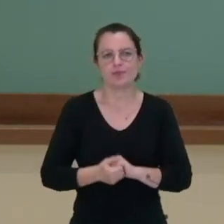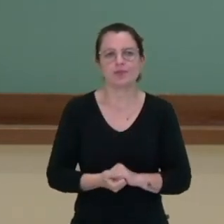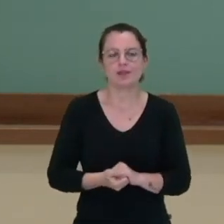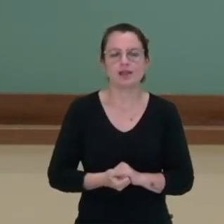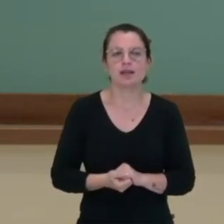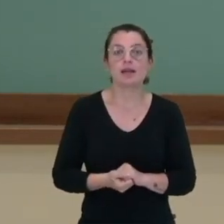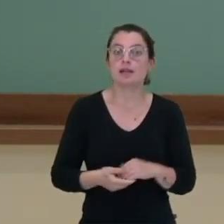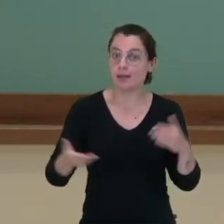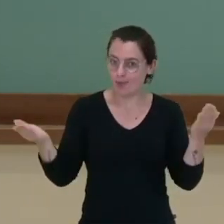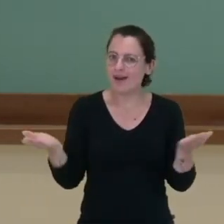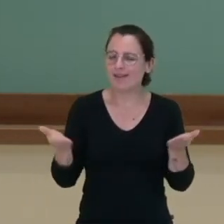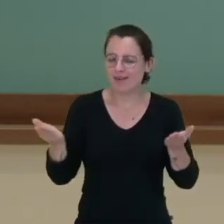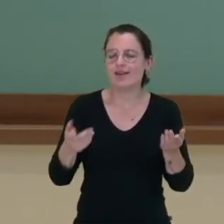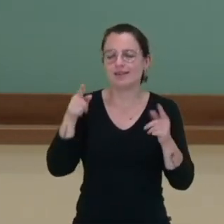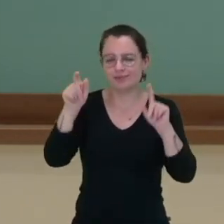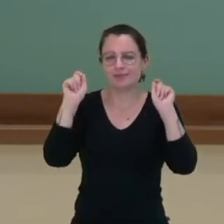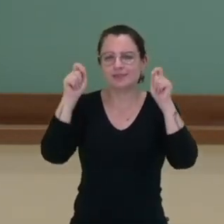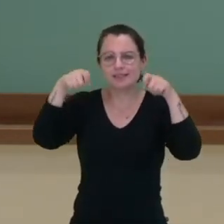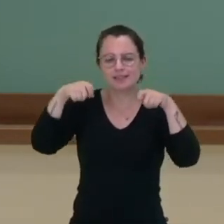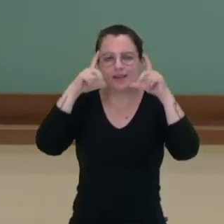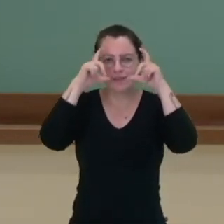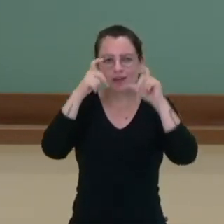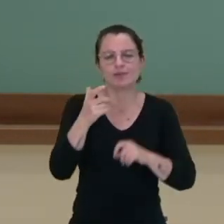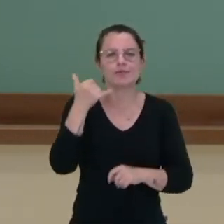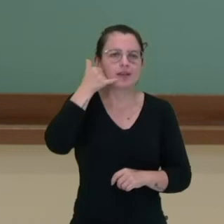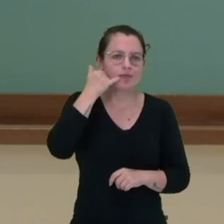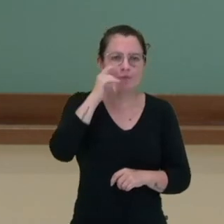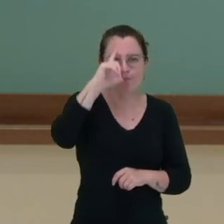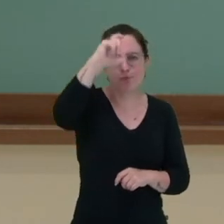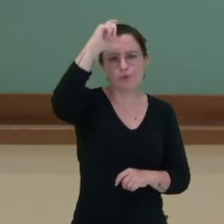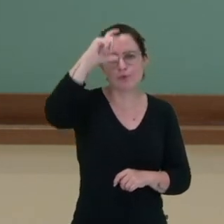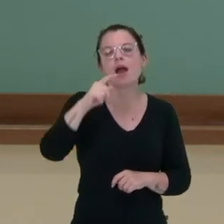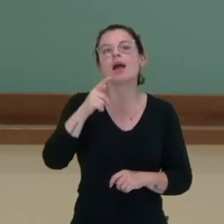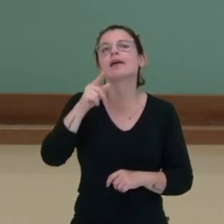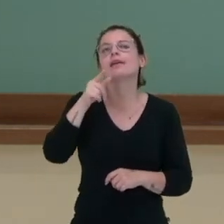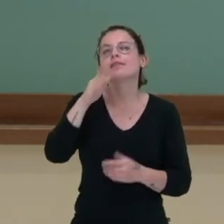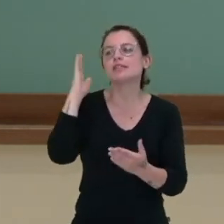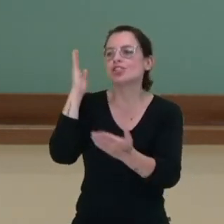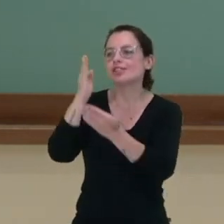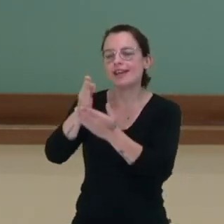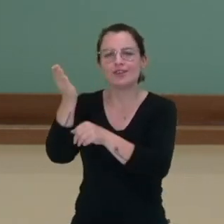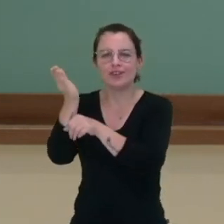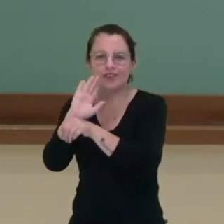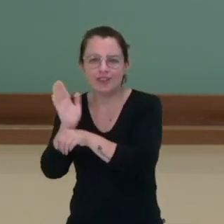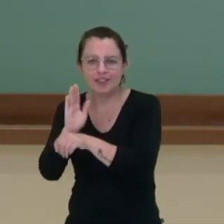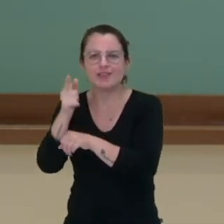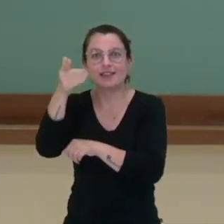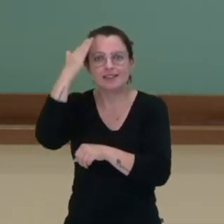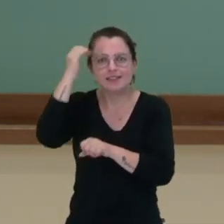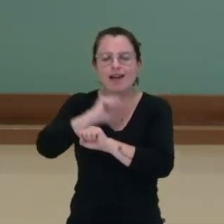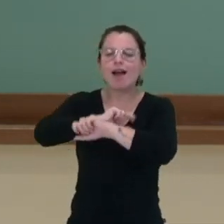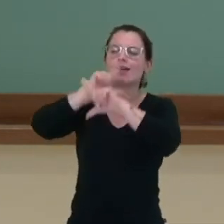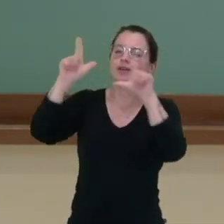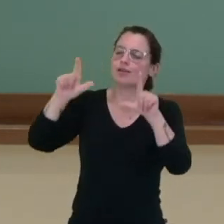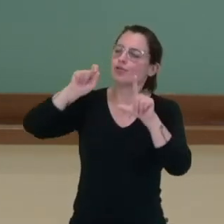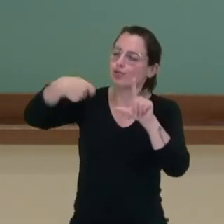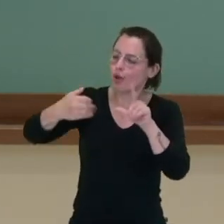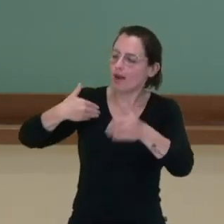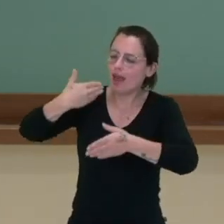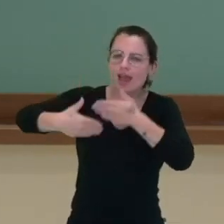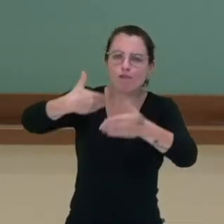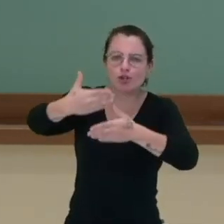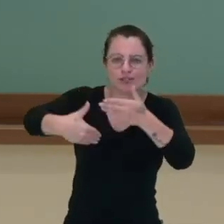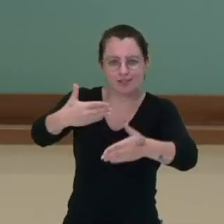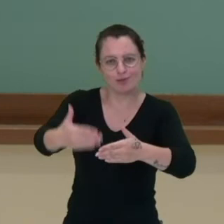do seu celular para esse QR Code e você vai ser direcionado a um vídeo para que você possa entender um pouco mais